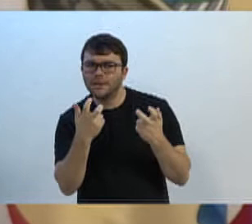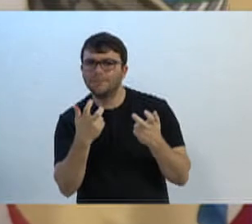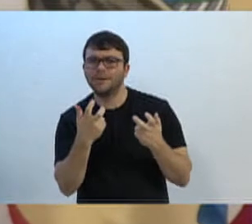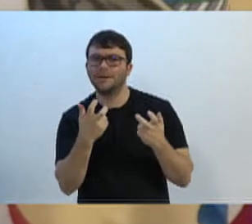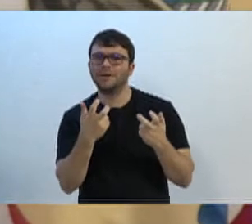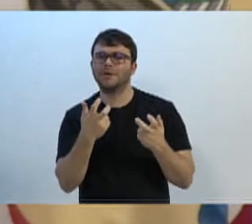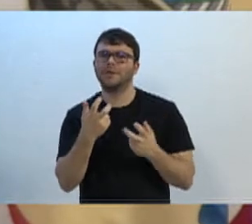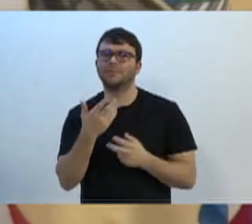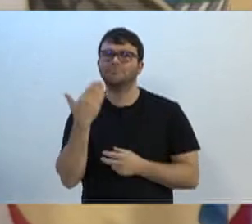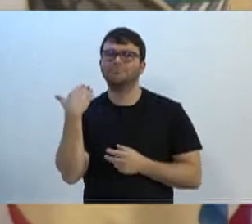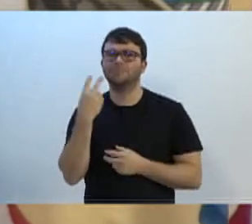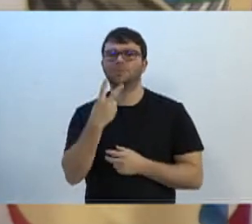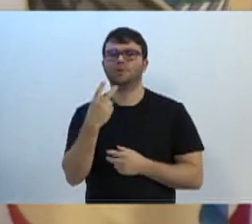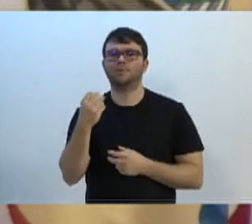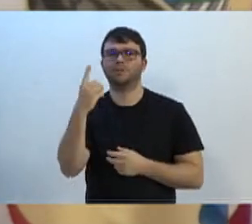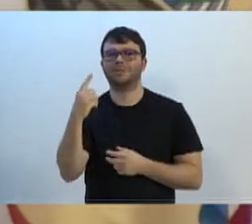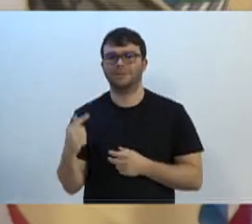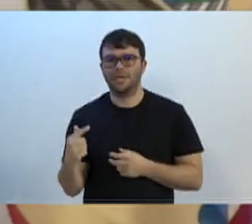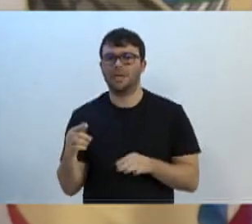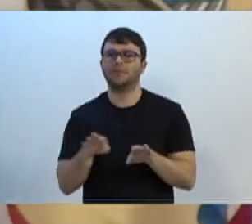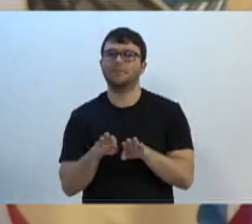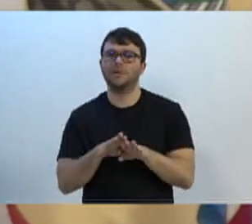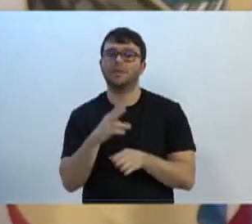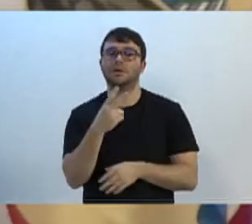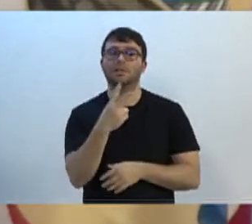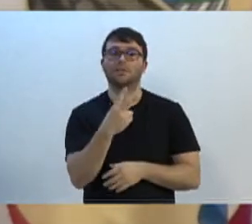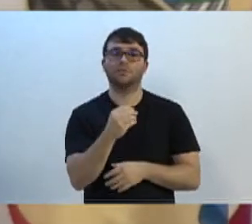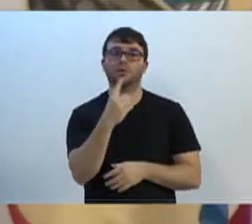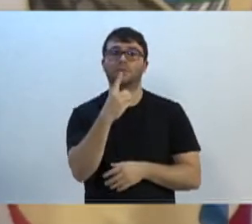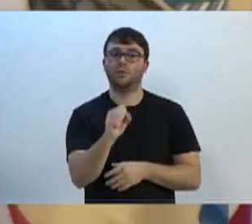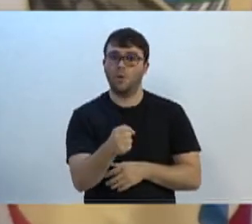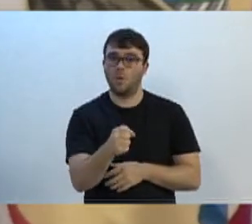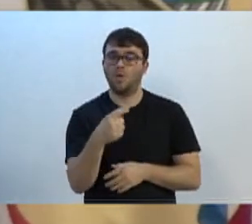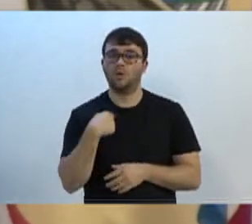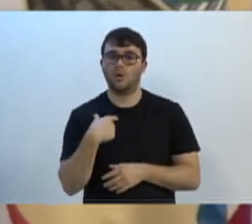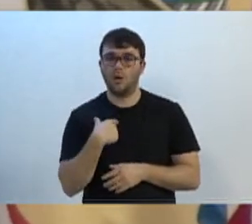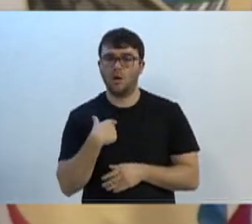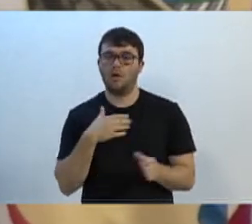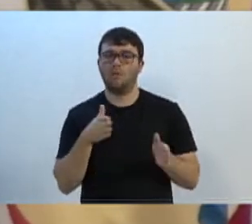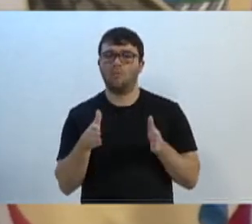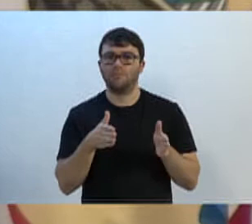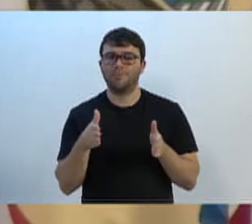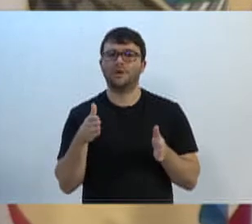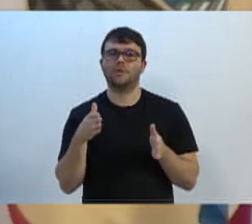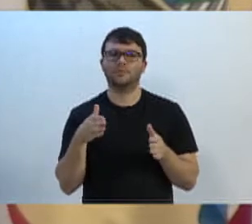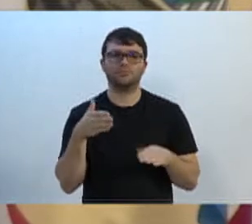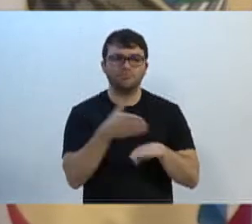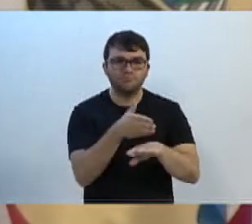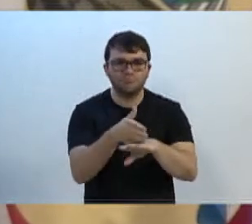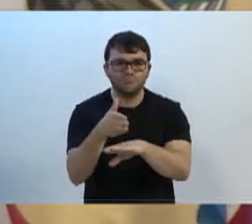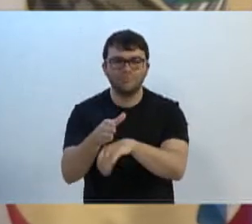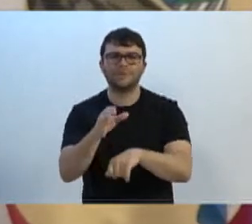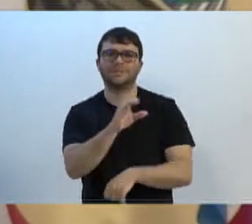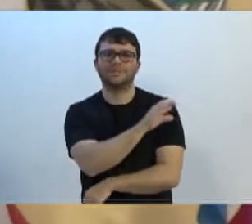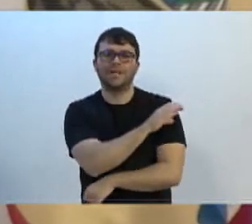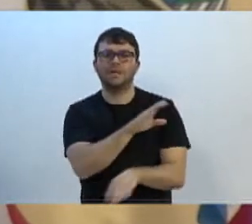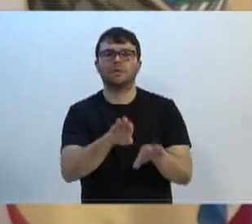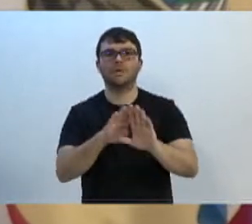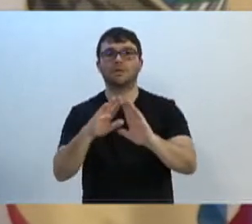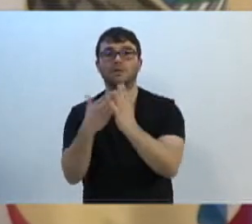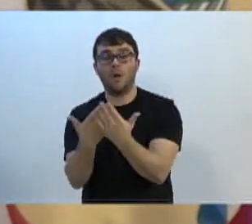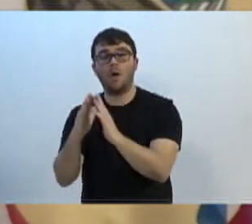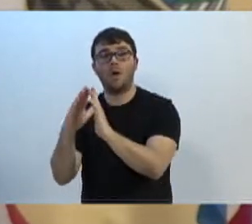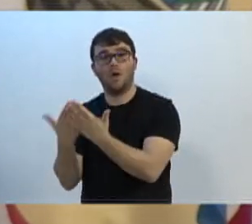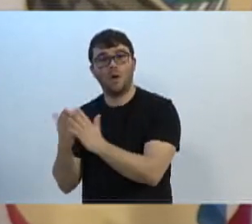2017 e 2018 quando fiz a caminhada no ceis e nas escolas e observei Sérgio que nós